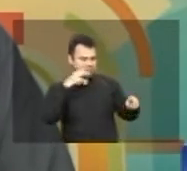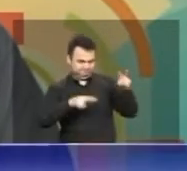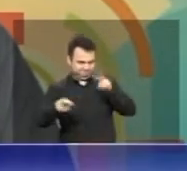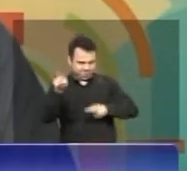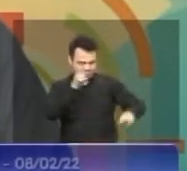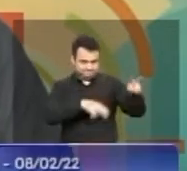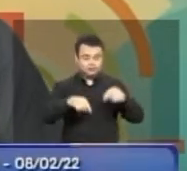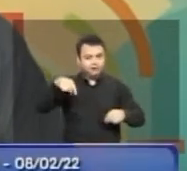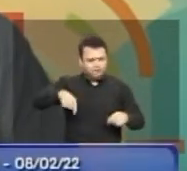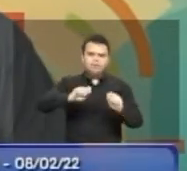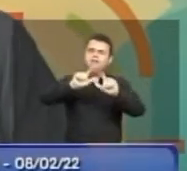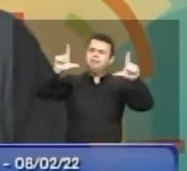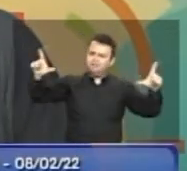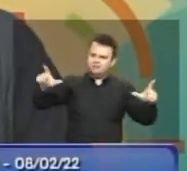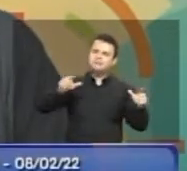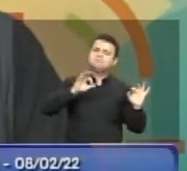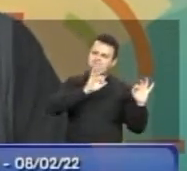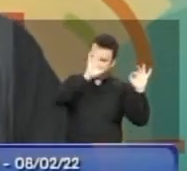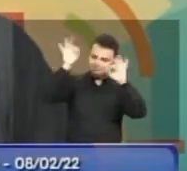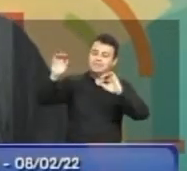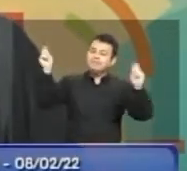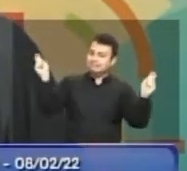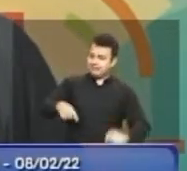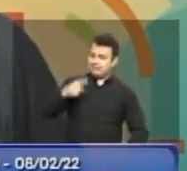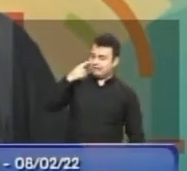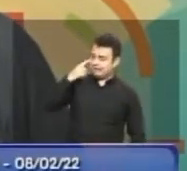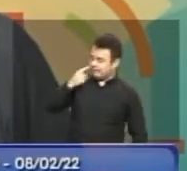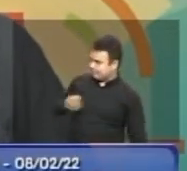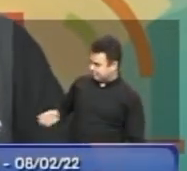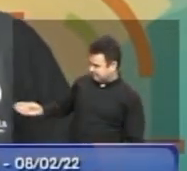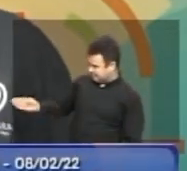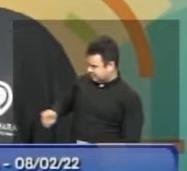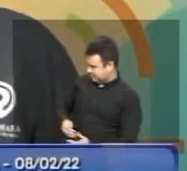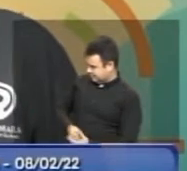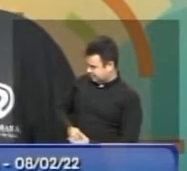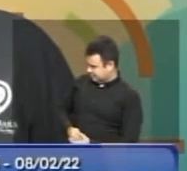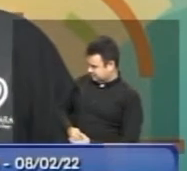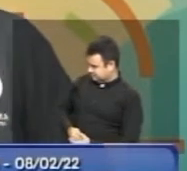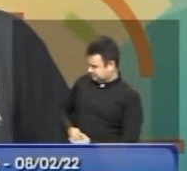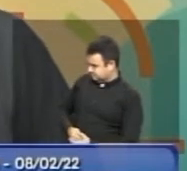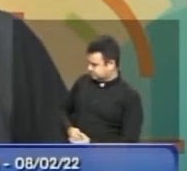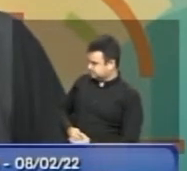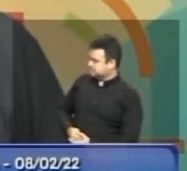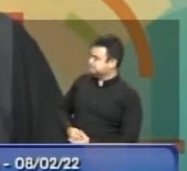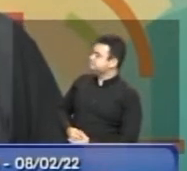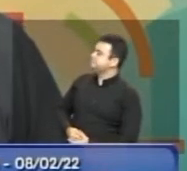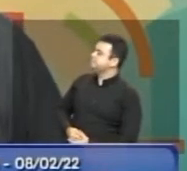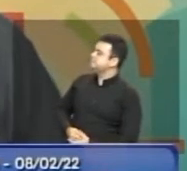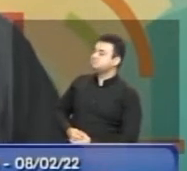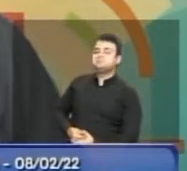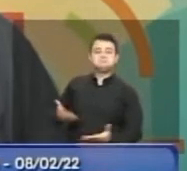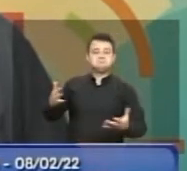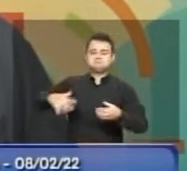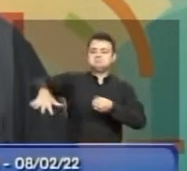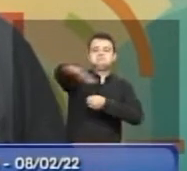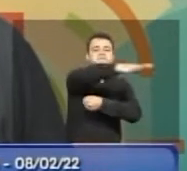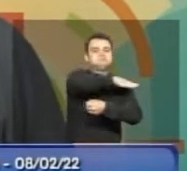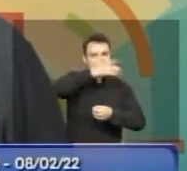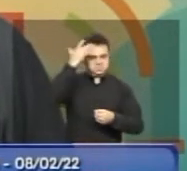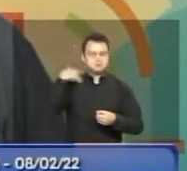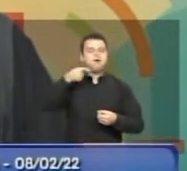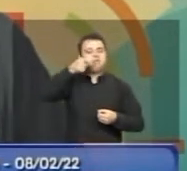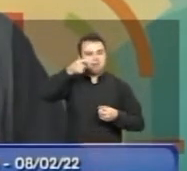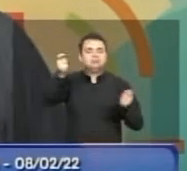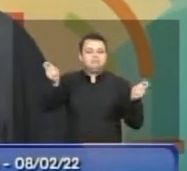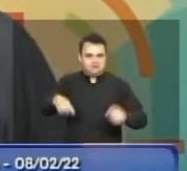as sessões são transmitidas pela TV cama 14 da net e 28.2 sinal aberto digital para toda